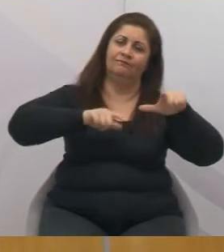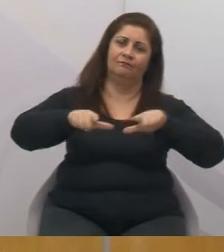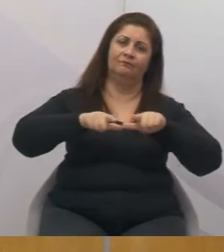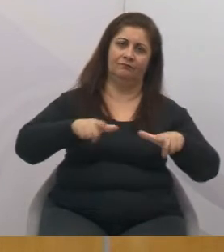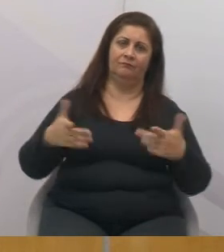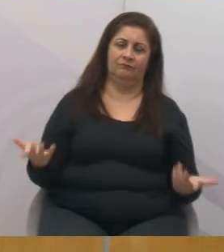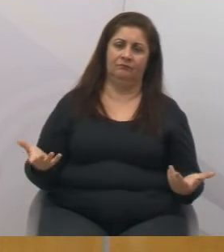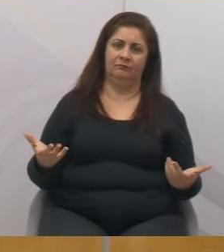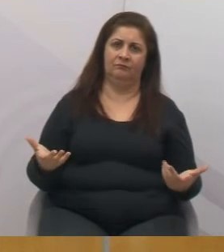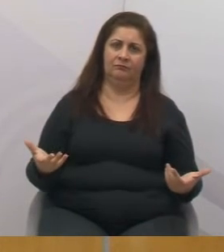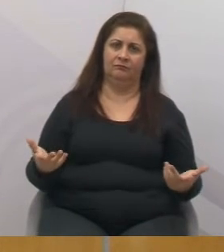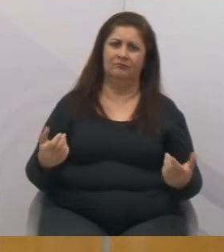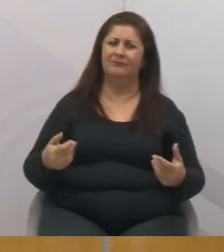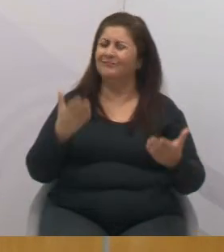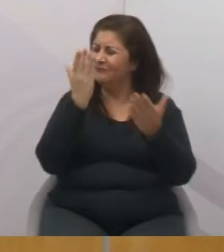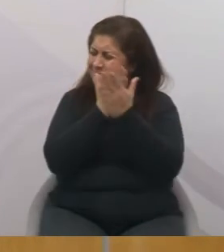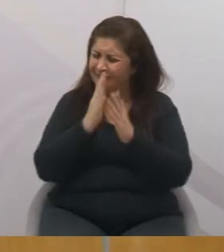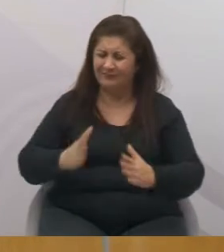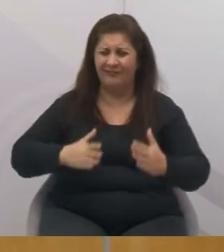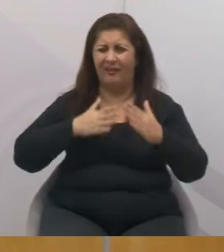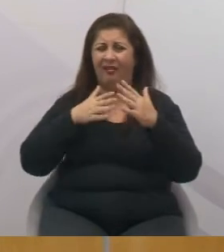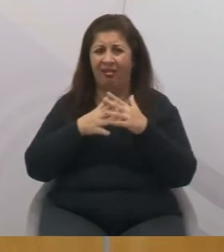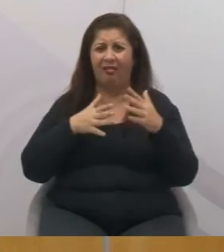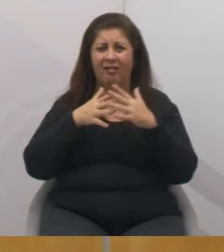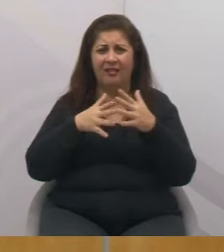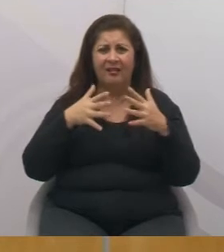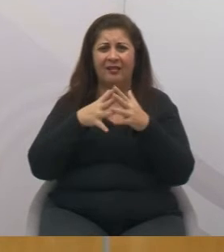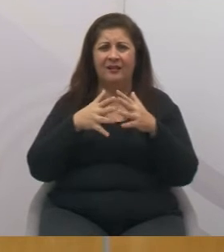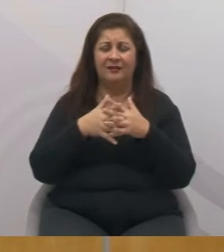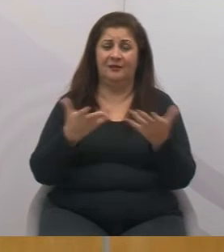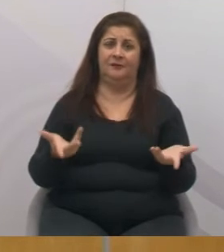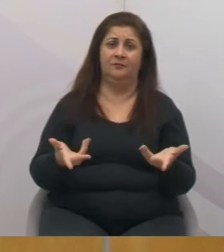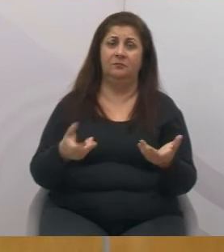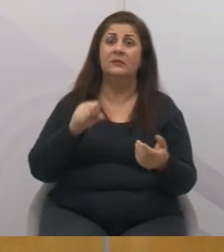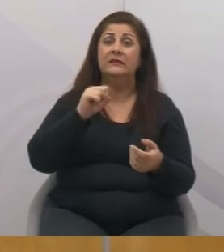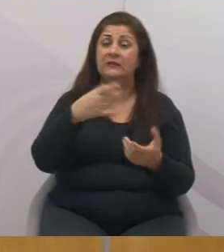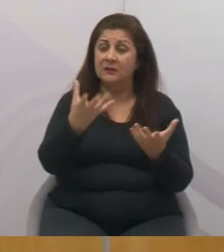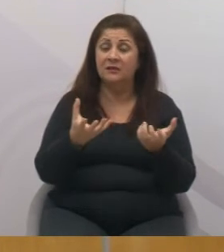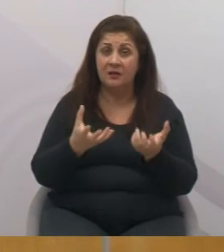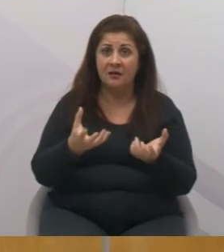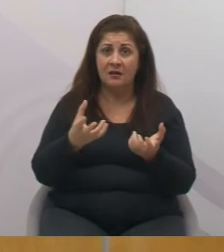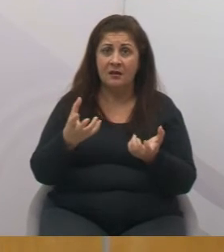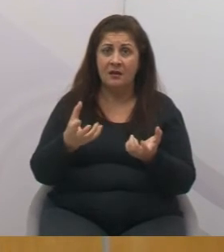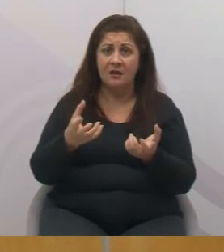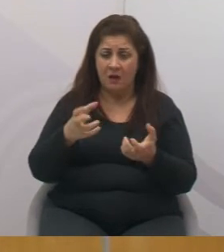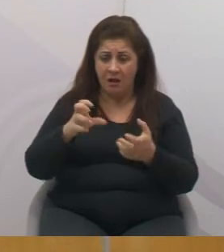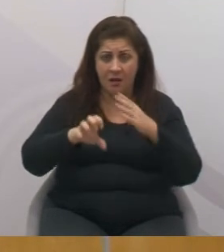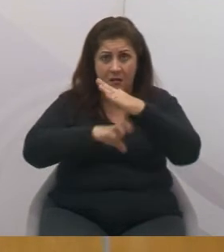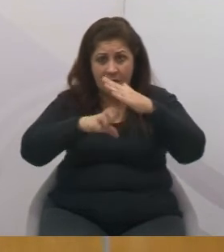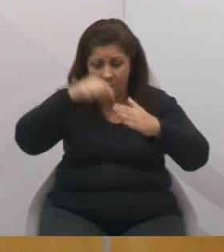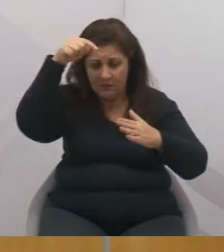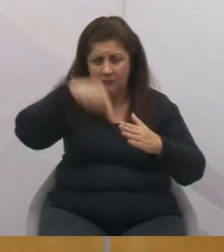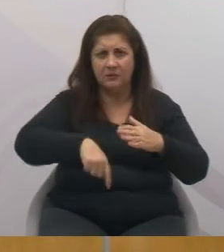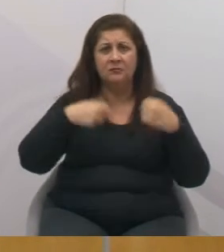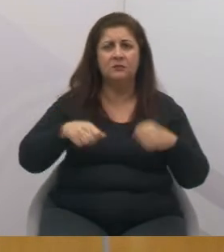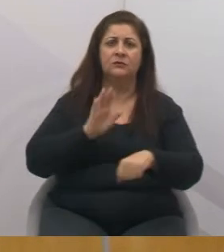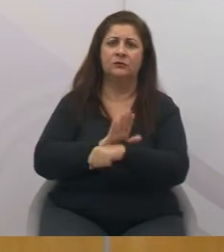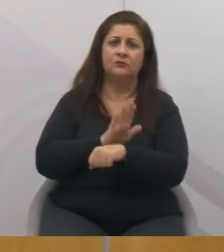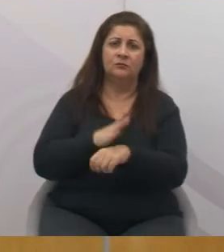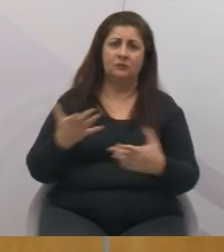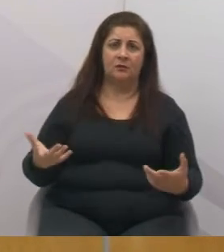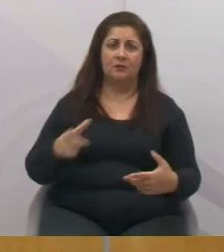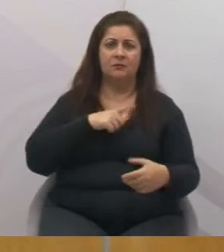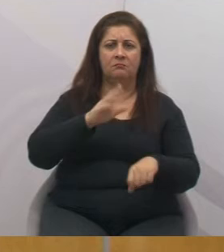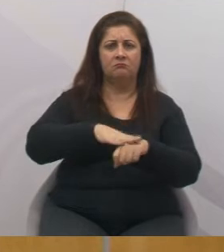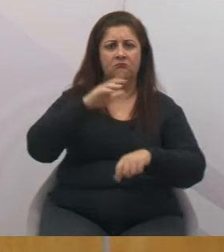gente tem que acabar com a burocracia que existe aqui, para quem quer trazer uma empresa, para quem quer investir na nossa cidade, para quem quer gerar emprego